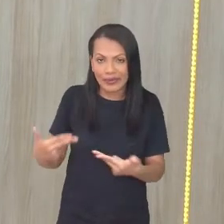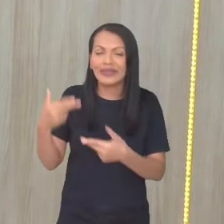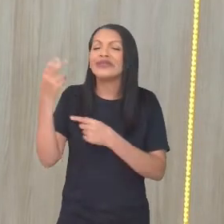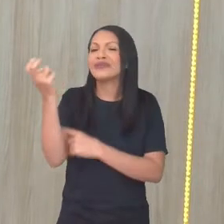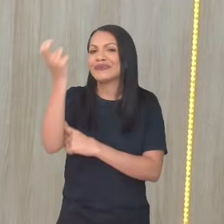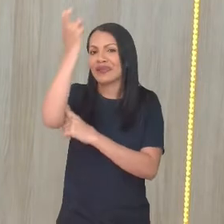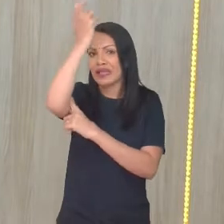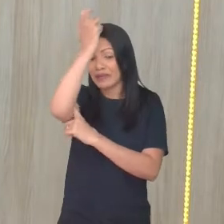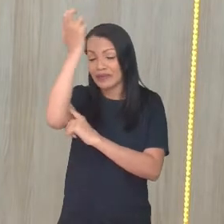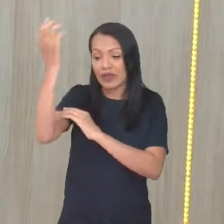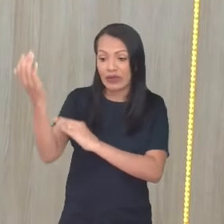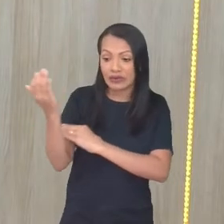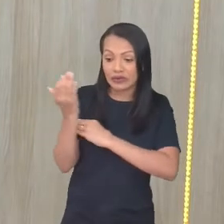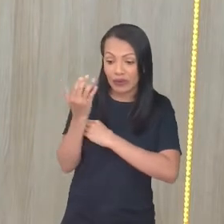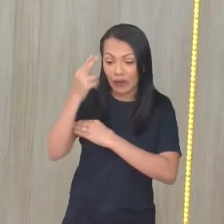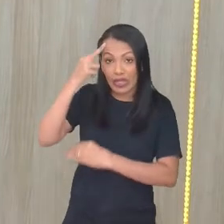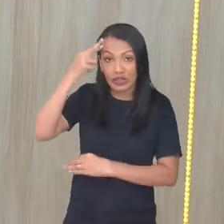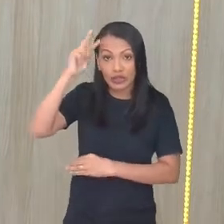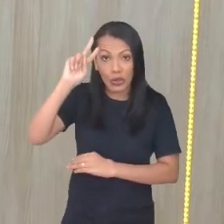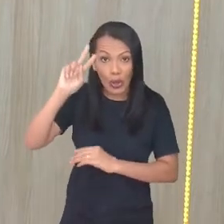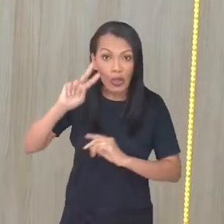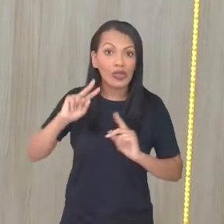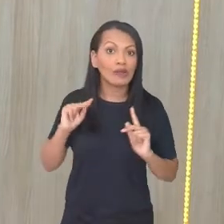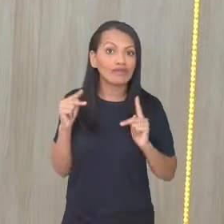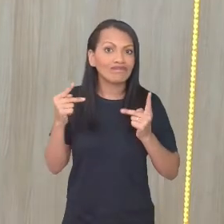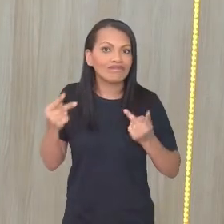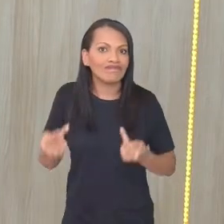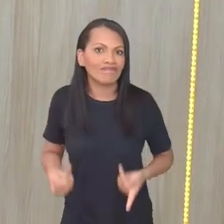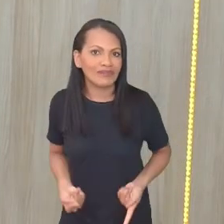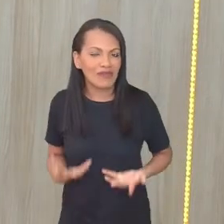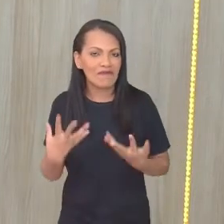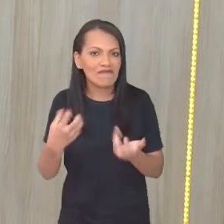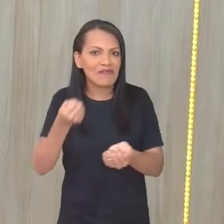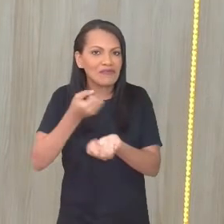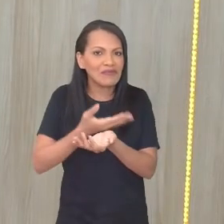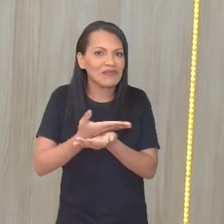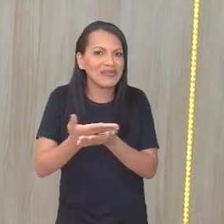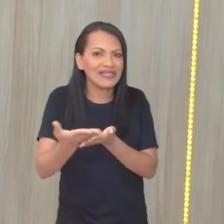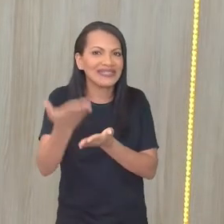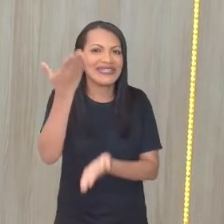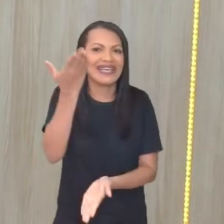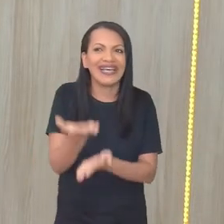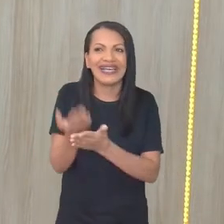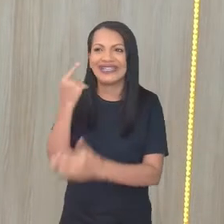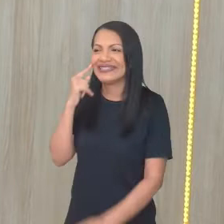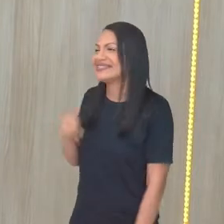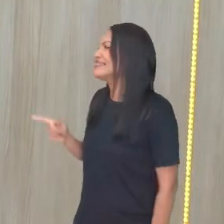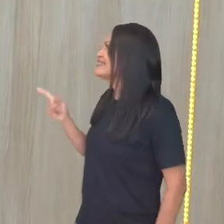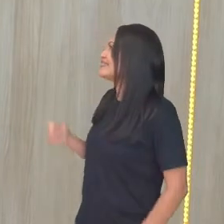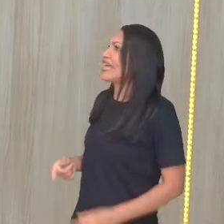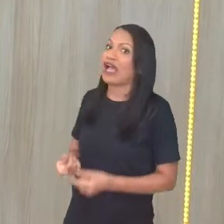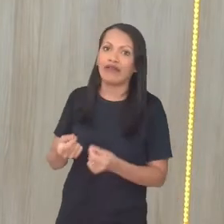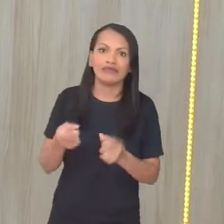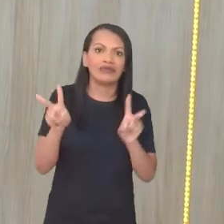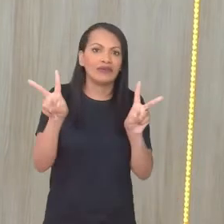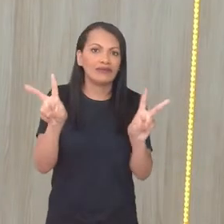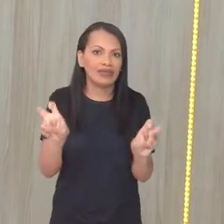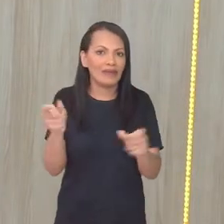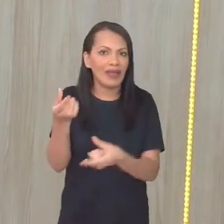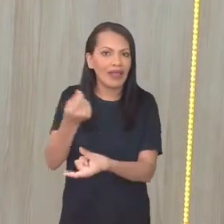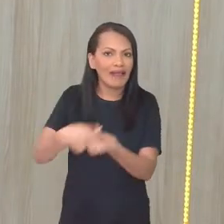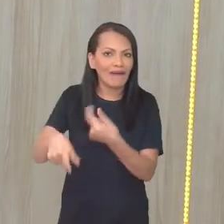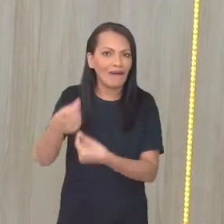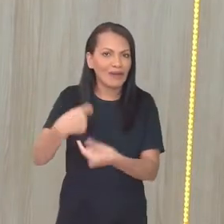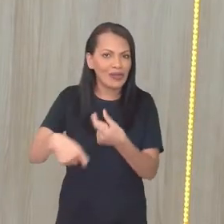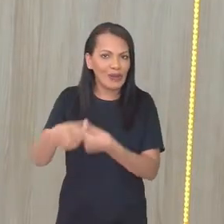né, para a história da humanidade. Vamos começar aqui a nossa aula falando sobre a economia egípcia,